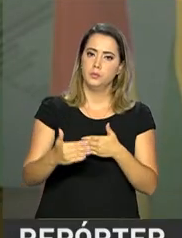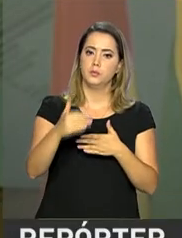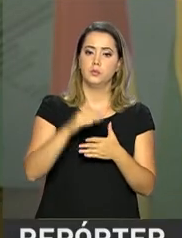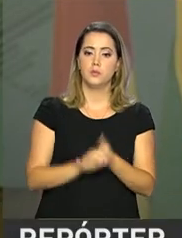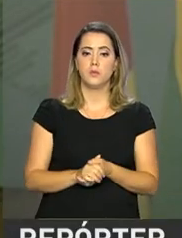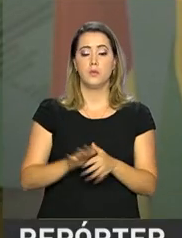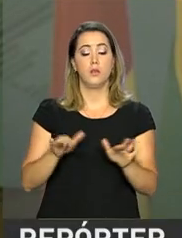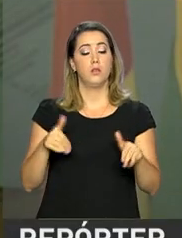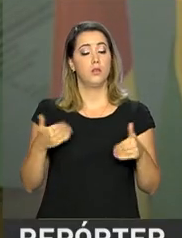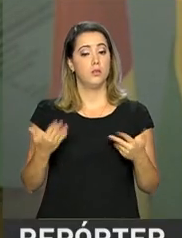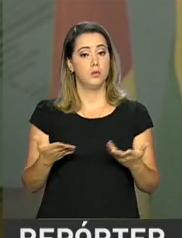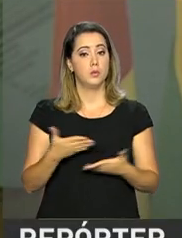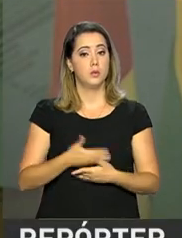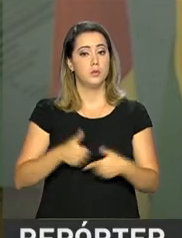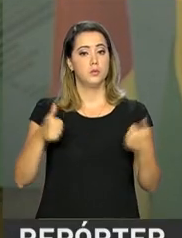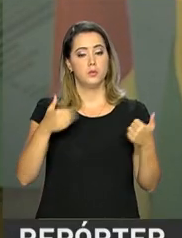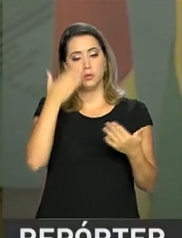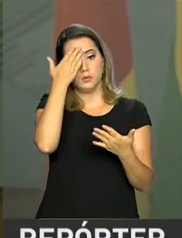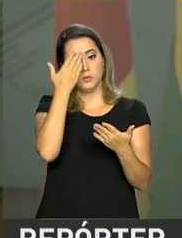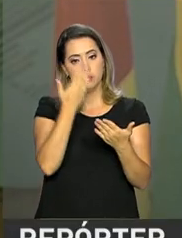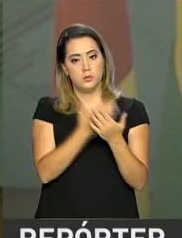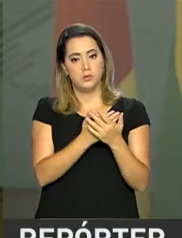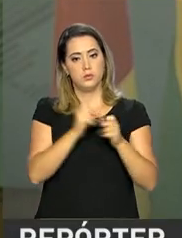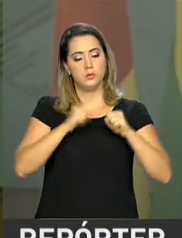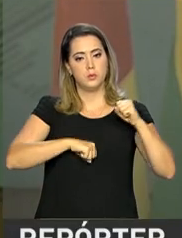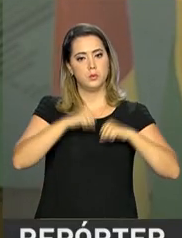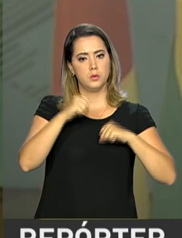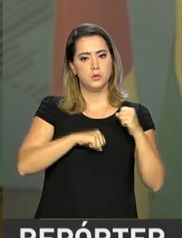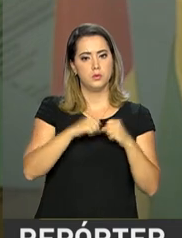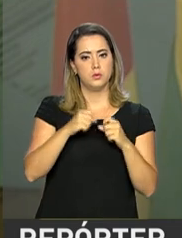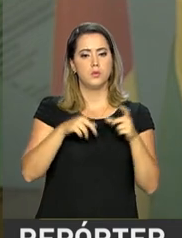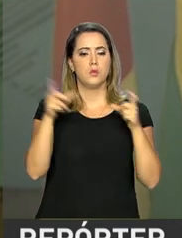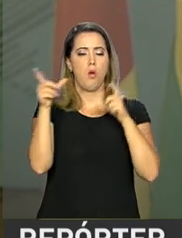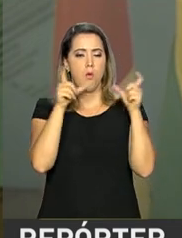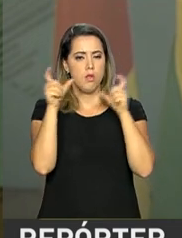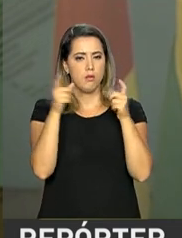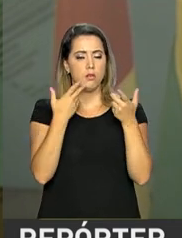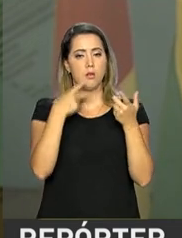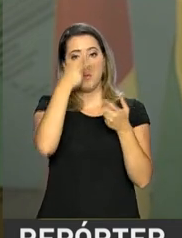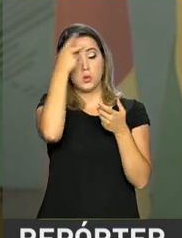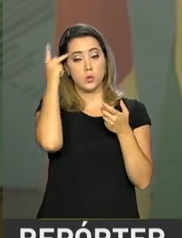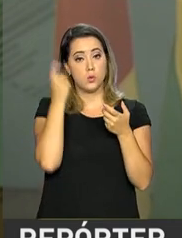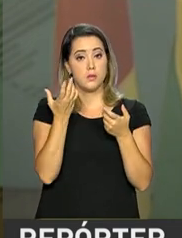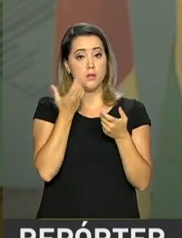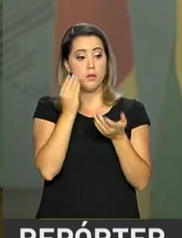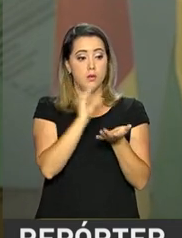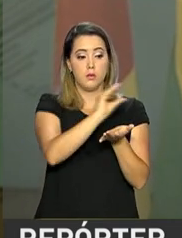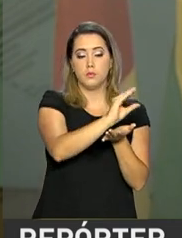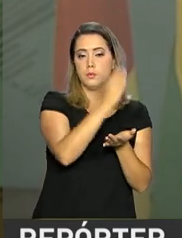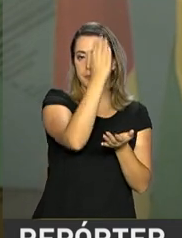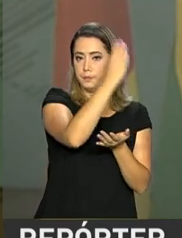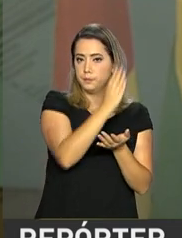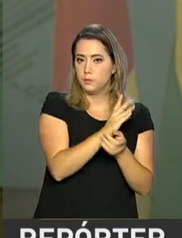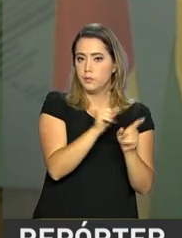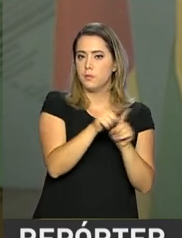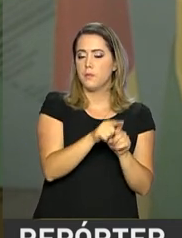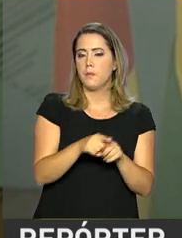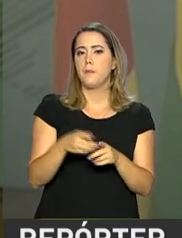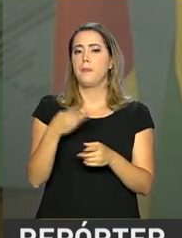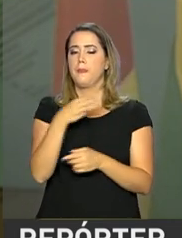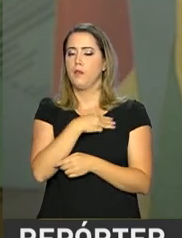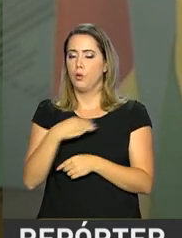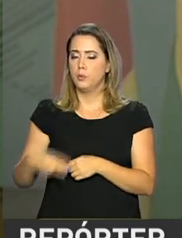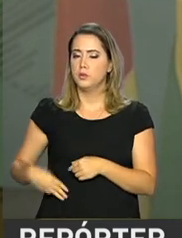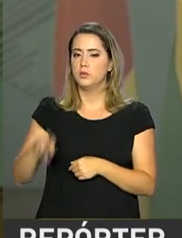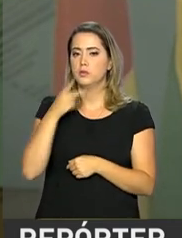para aumentar ainda mais a confiança do setor produtivo e continuar a atrair investimentos para que a economia possa crescer, Henrique Meirelles defende